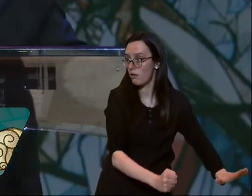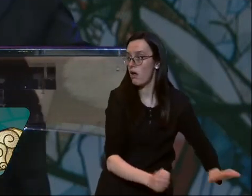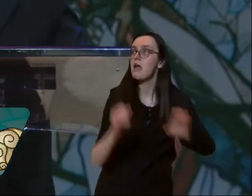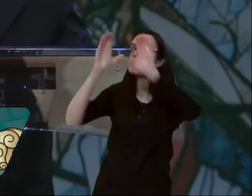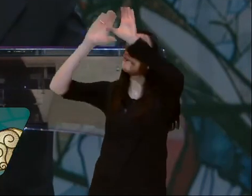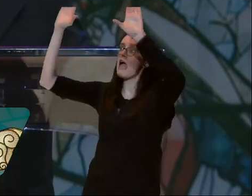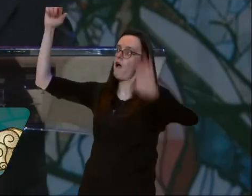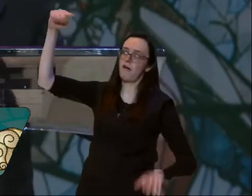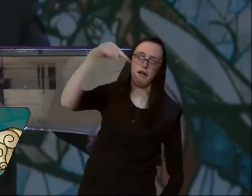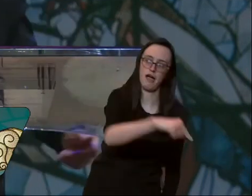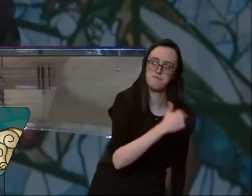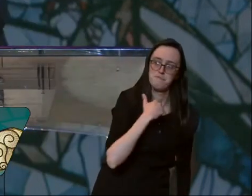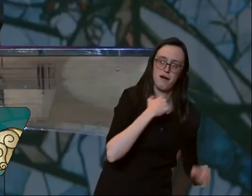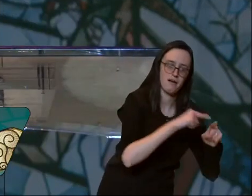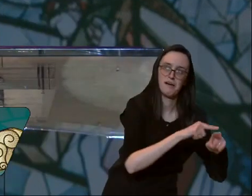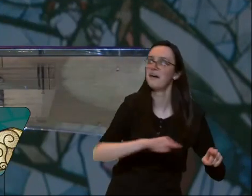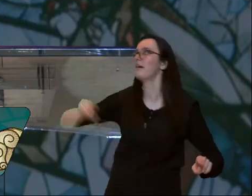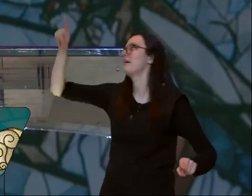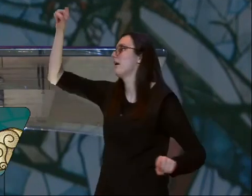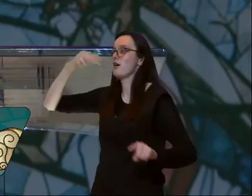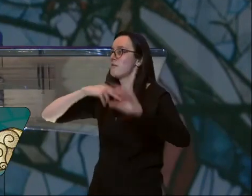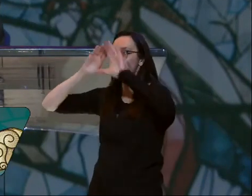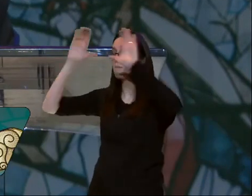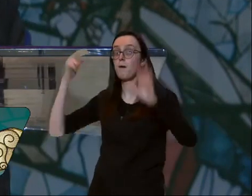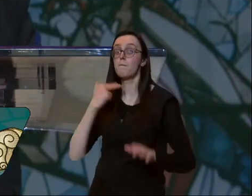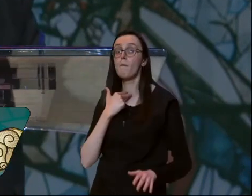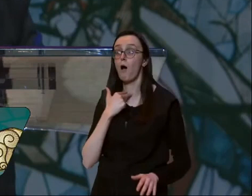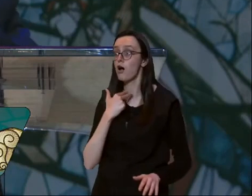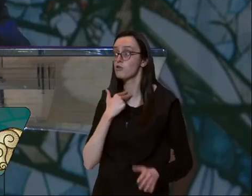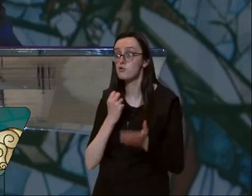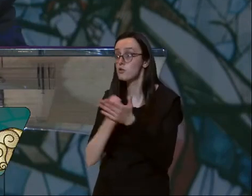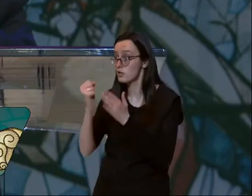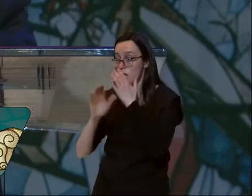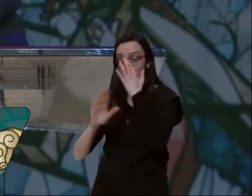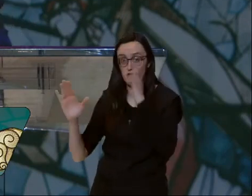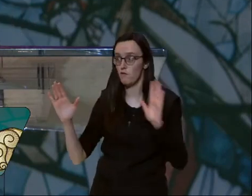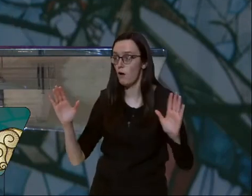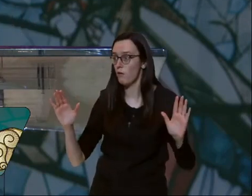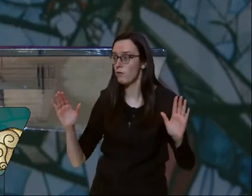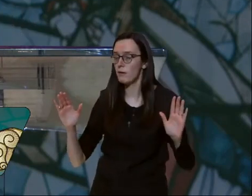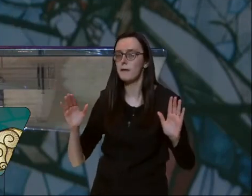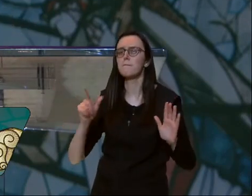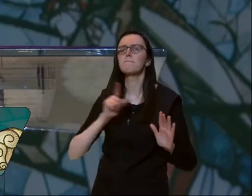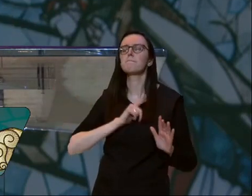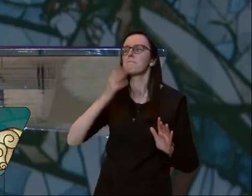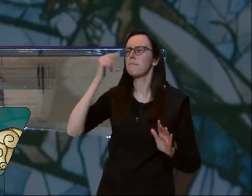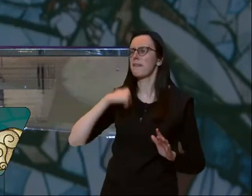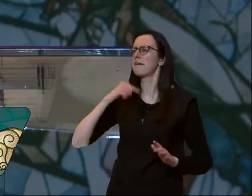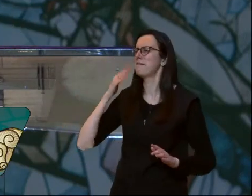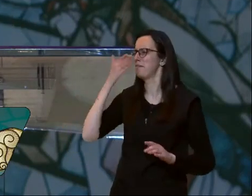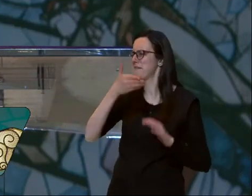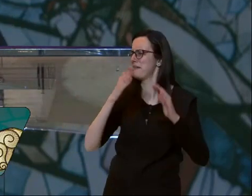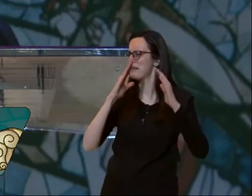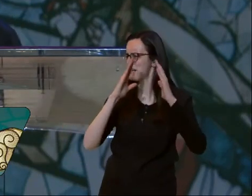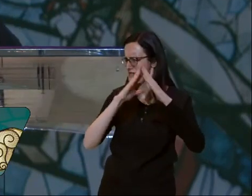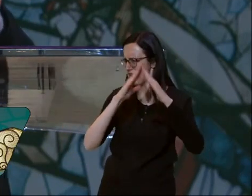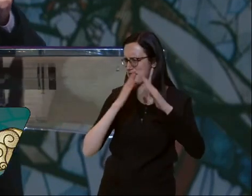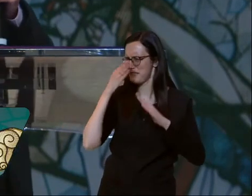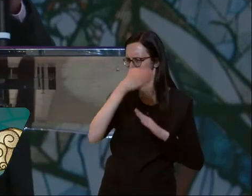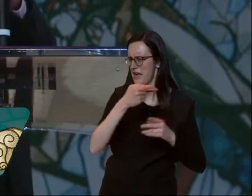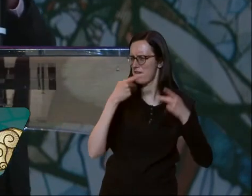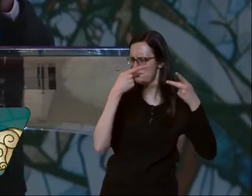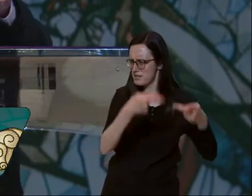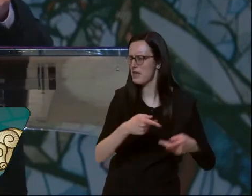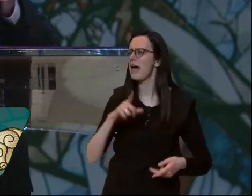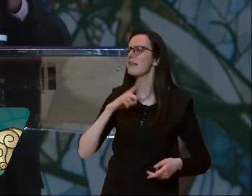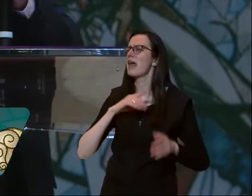Minha família, antes de conhecer a Jesus, toda segunda-feira, parece-me, atrás da porta tinha um copo com água e uma vela acesa para